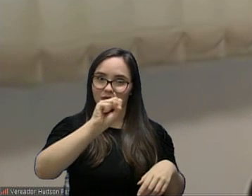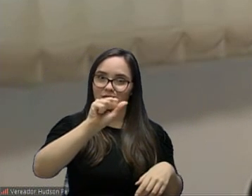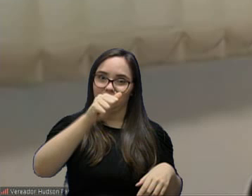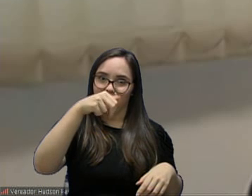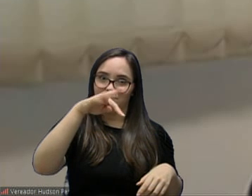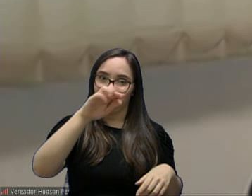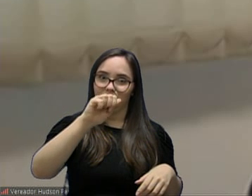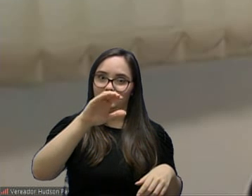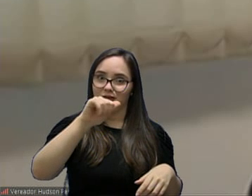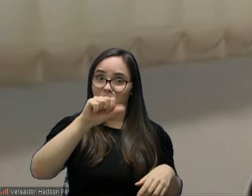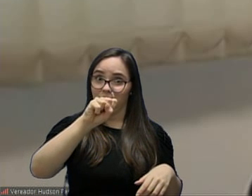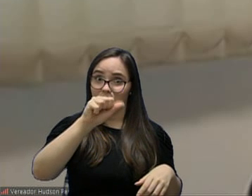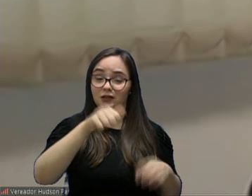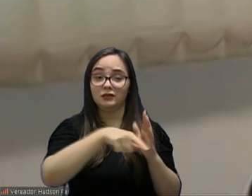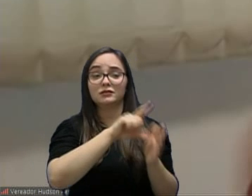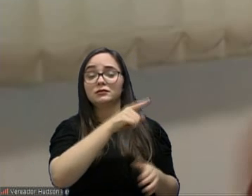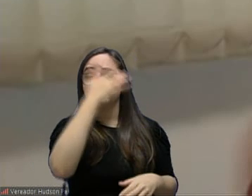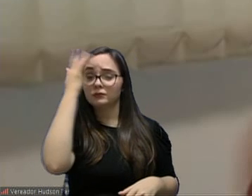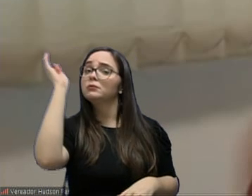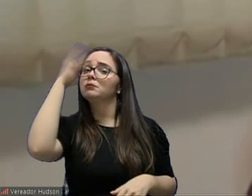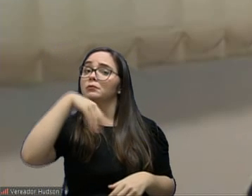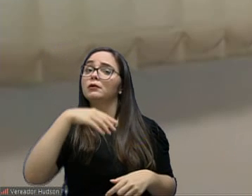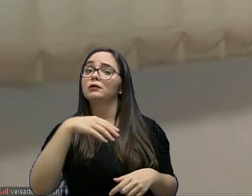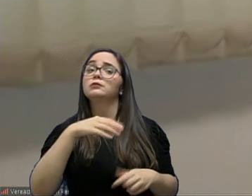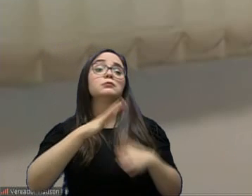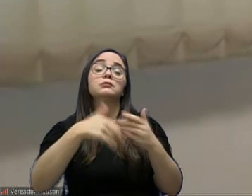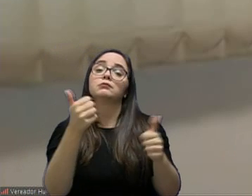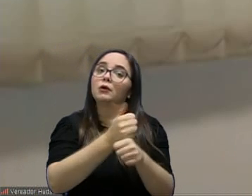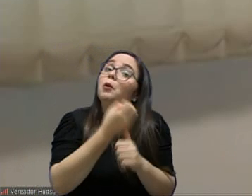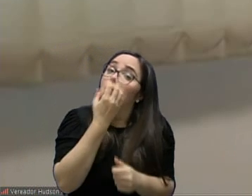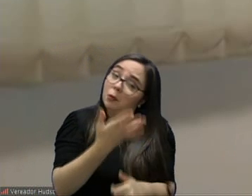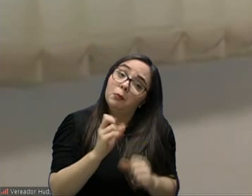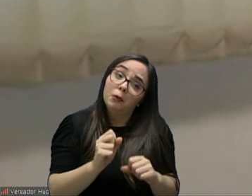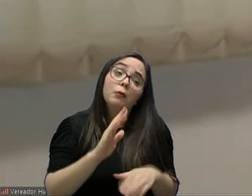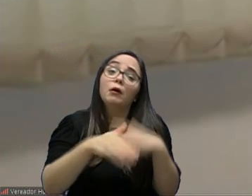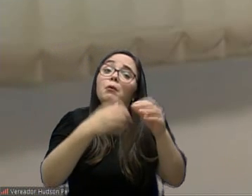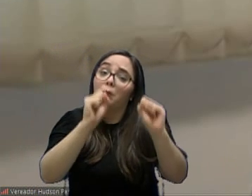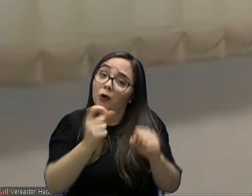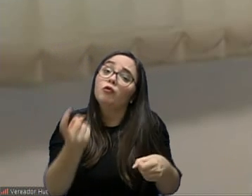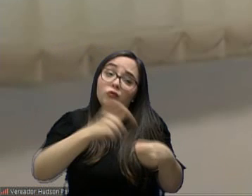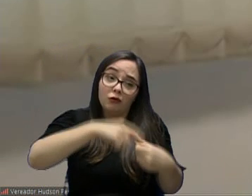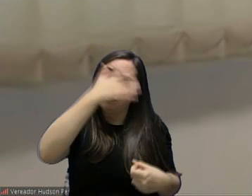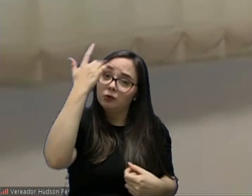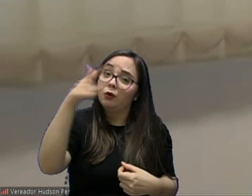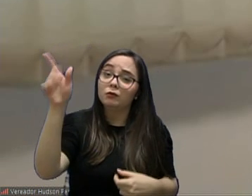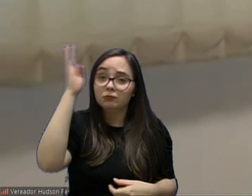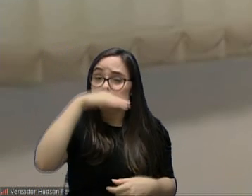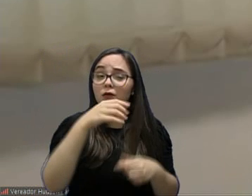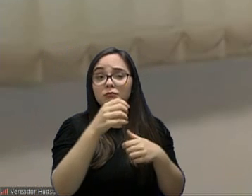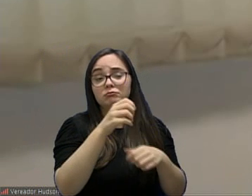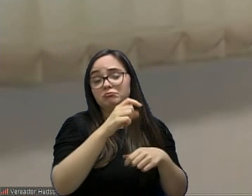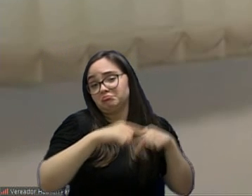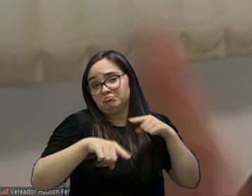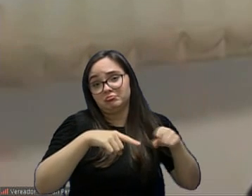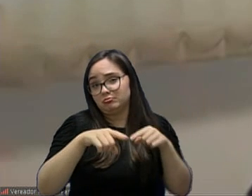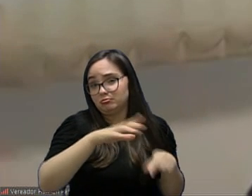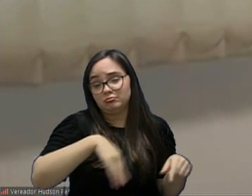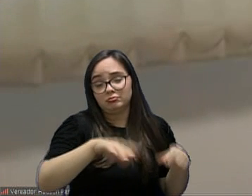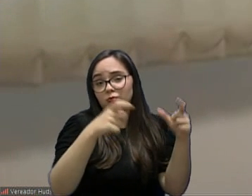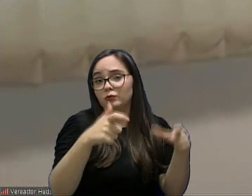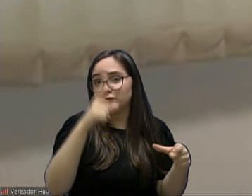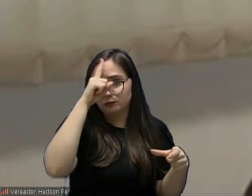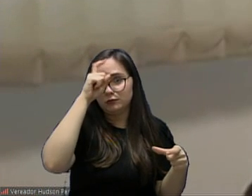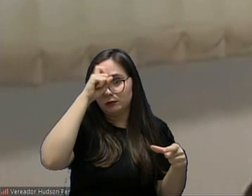que isso aconteça, mas e cancelem aí o atendimento e passem a atender convênio, que é muito mais